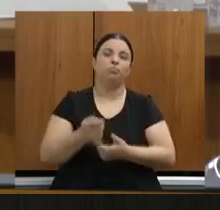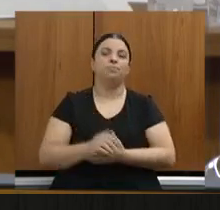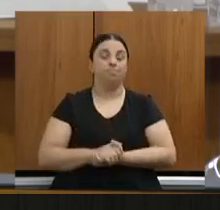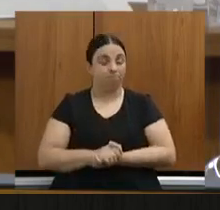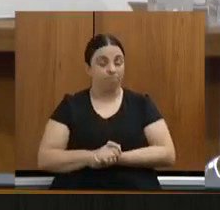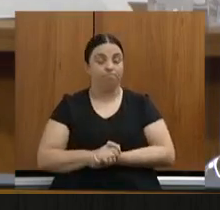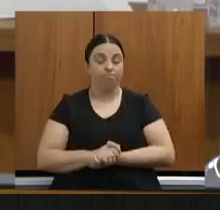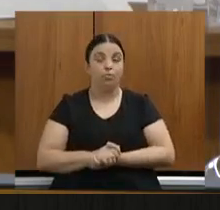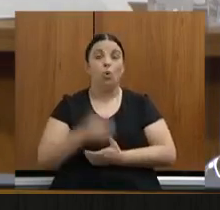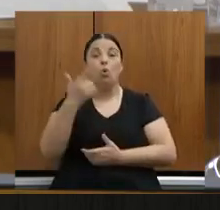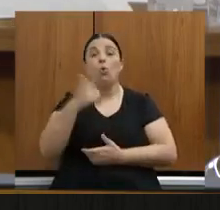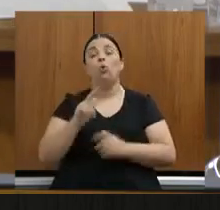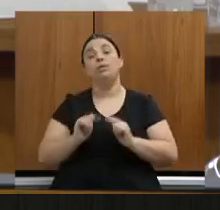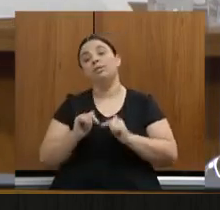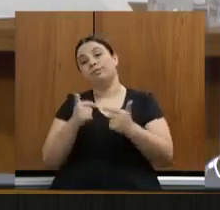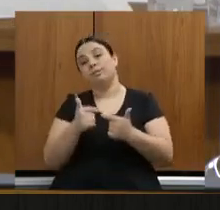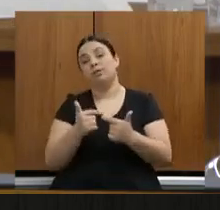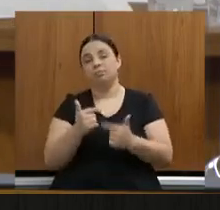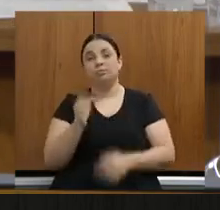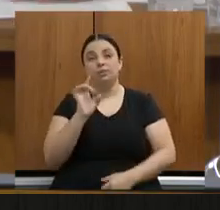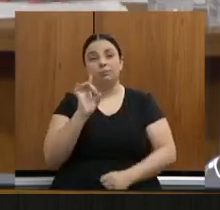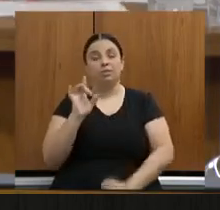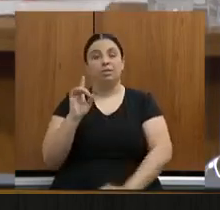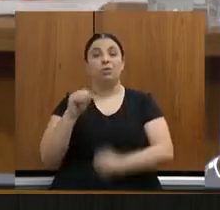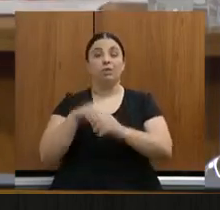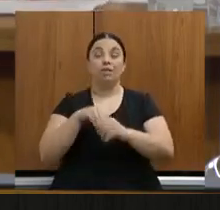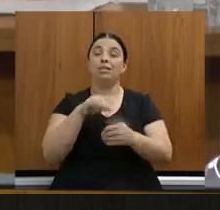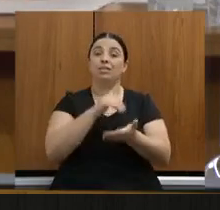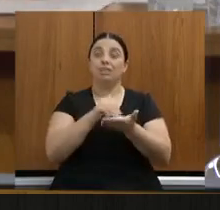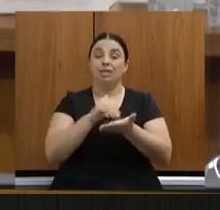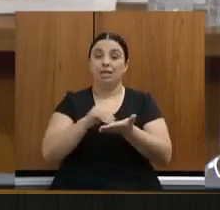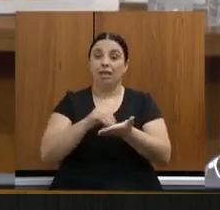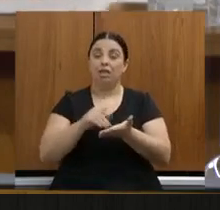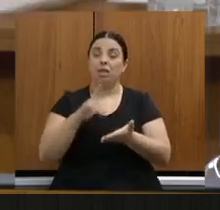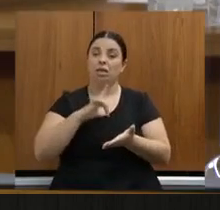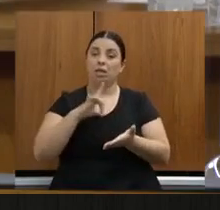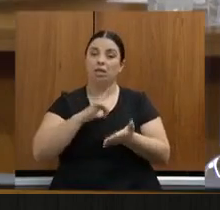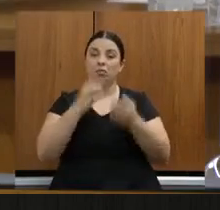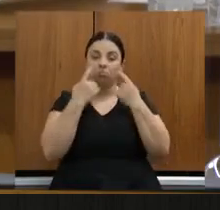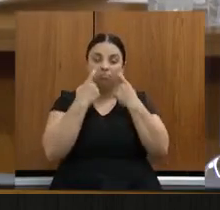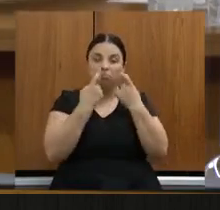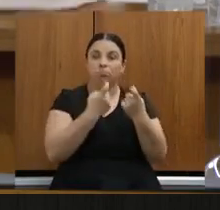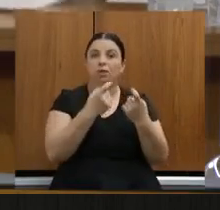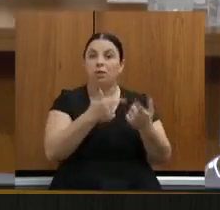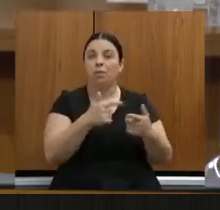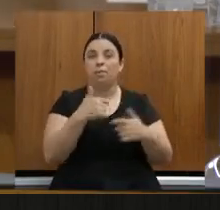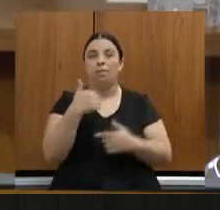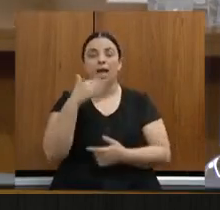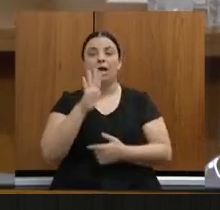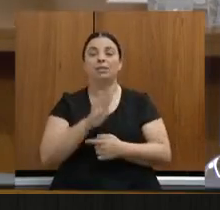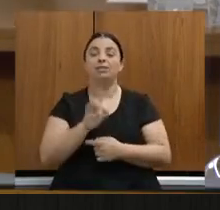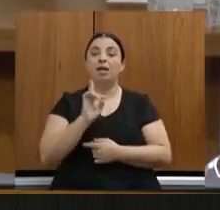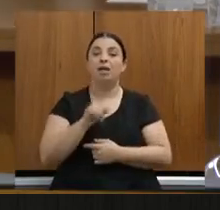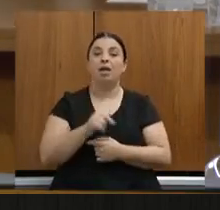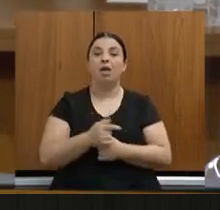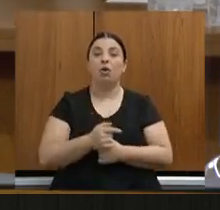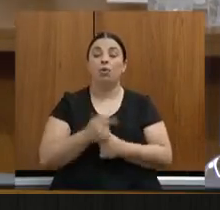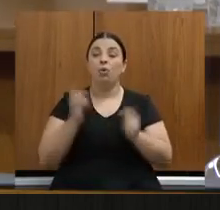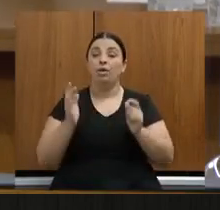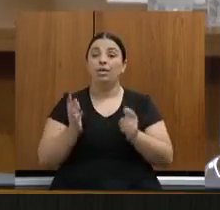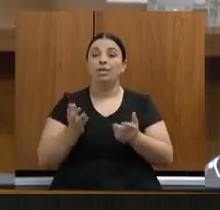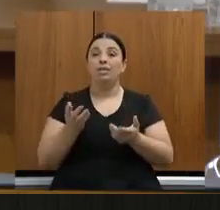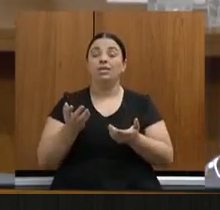é uma ultrassom de destaque na secretaria que tem ganhado um destaque cada vez maior que é o nosso